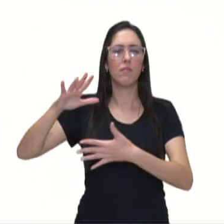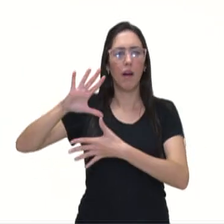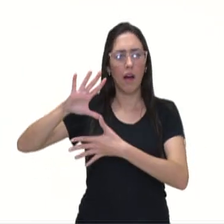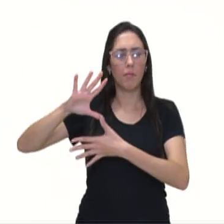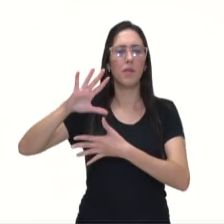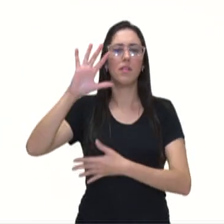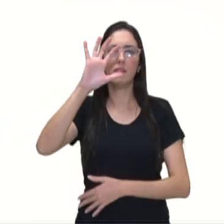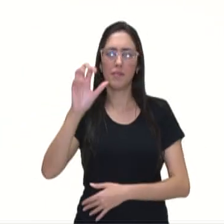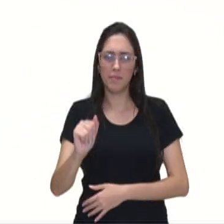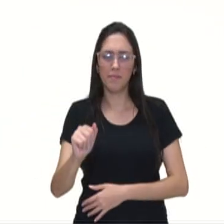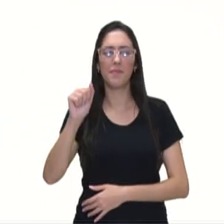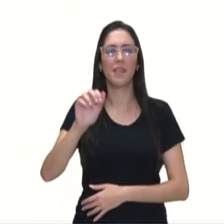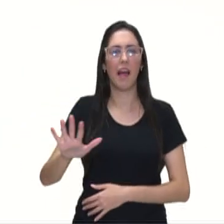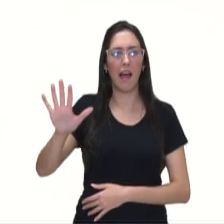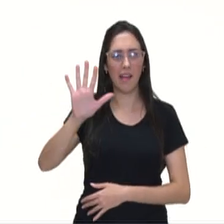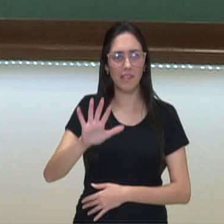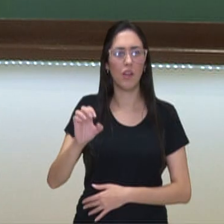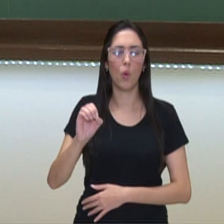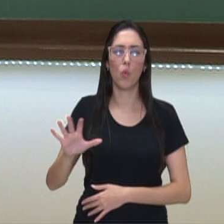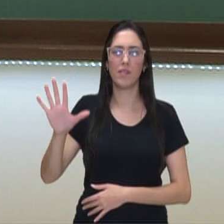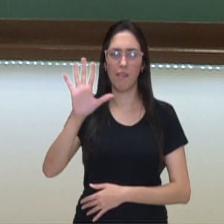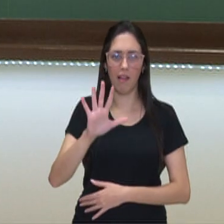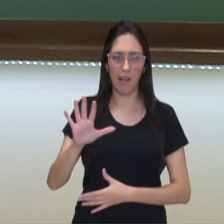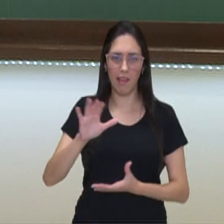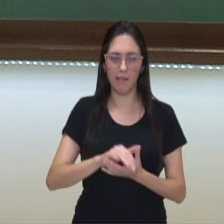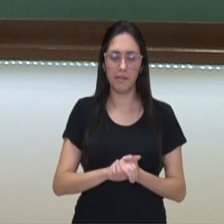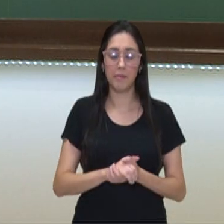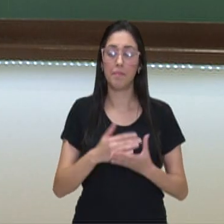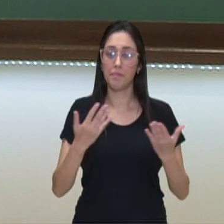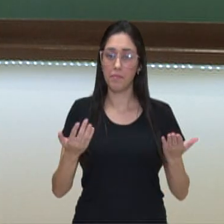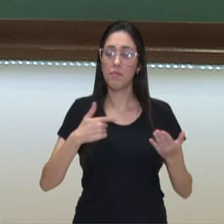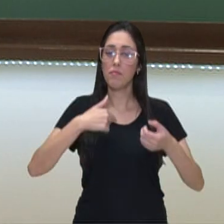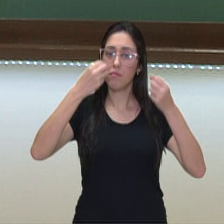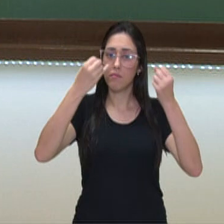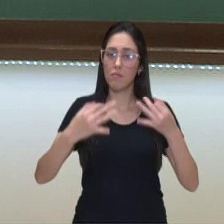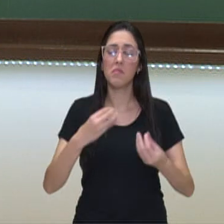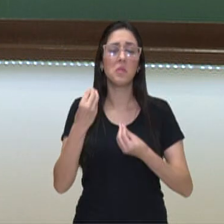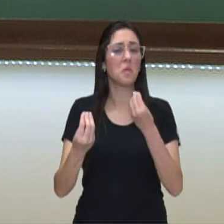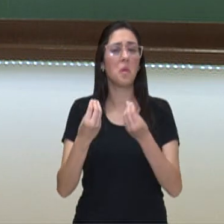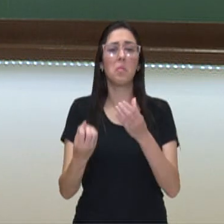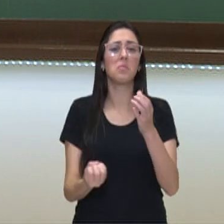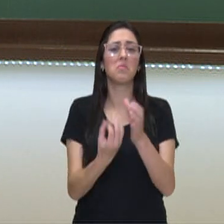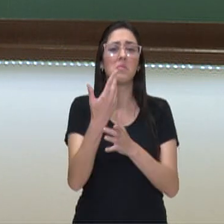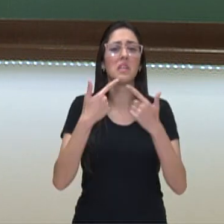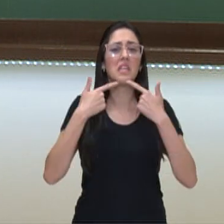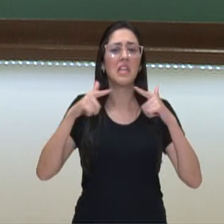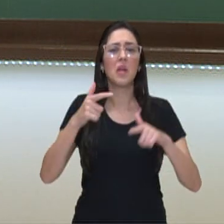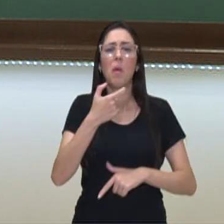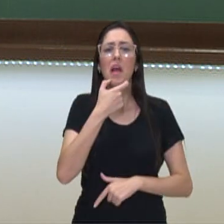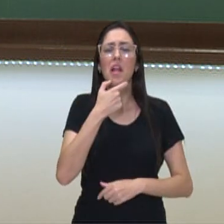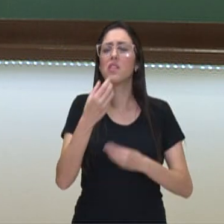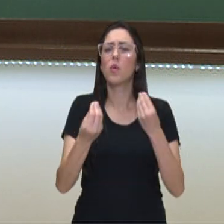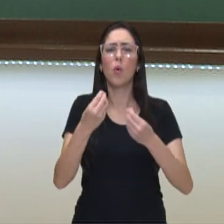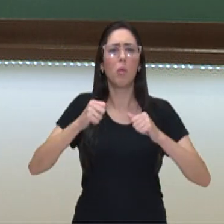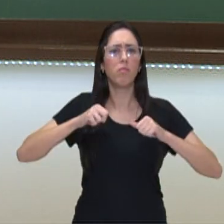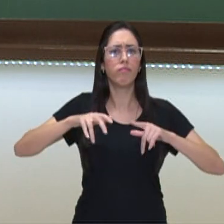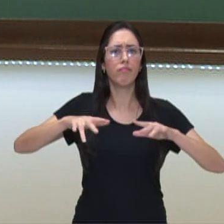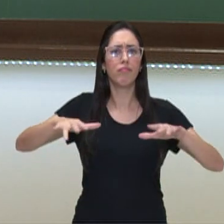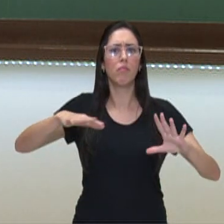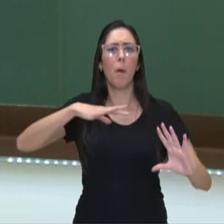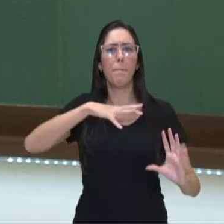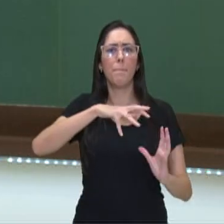África, Ásia e Oceania. Então, nós vamos falar um pouquinho de como surgiu a língua inglesa e como ela se espalhou pelo